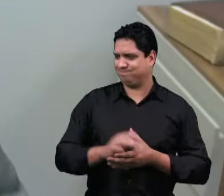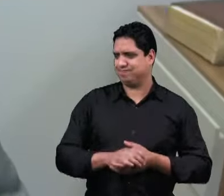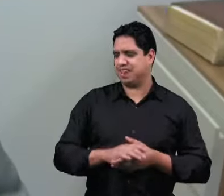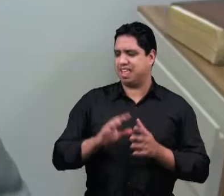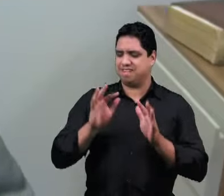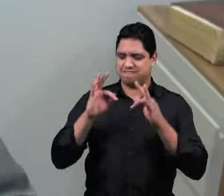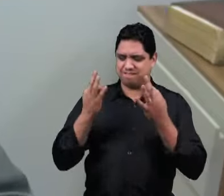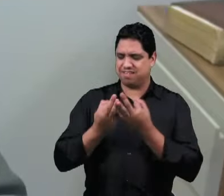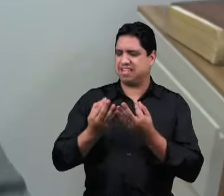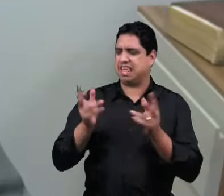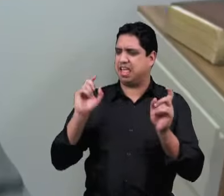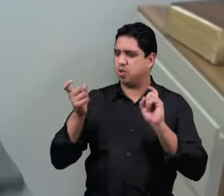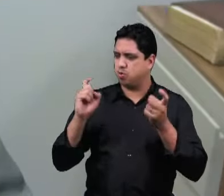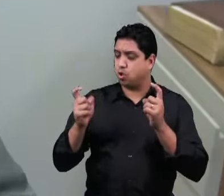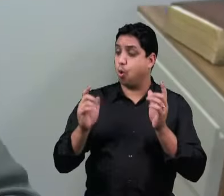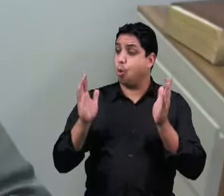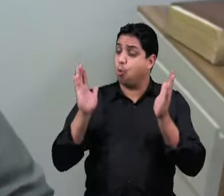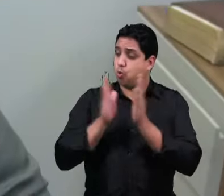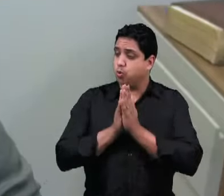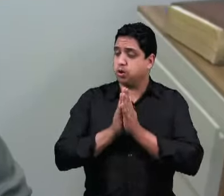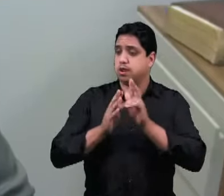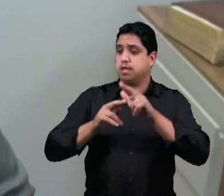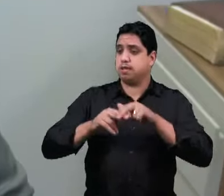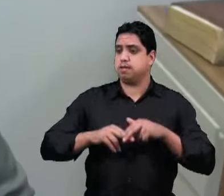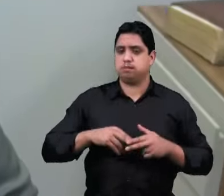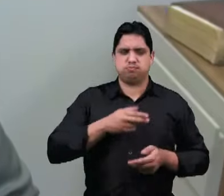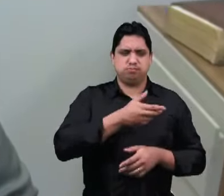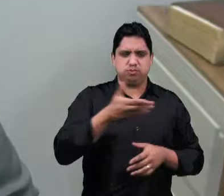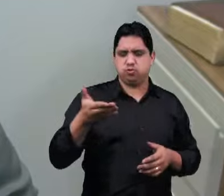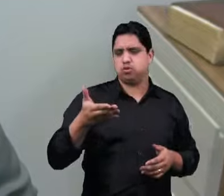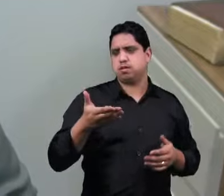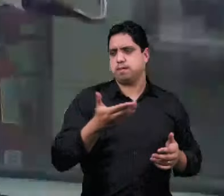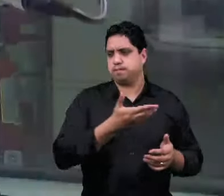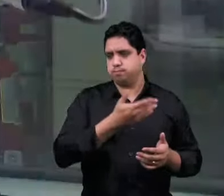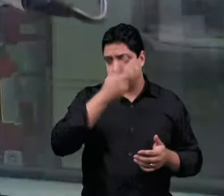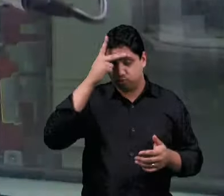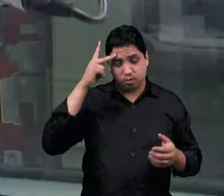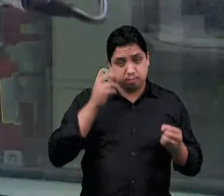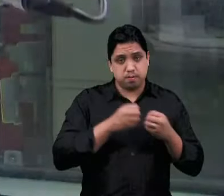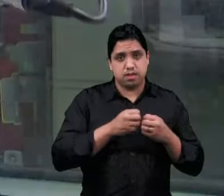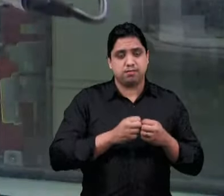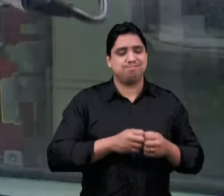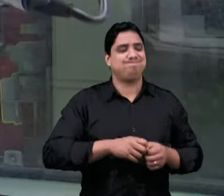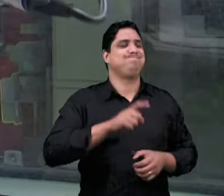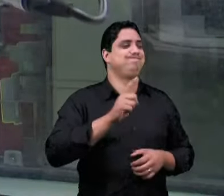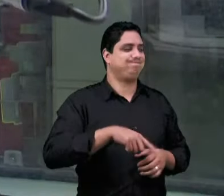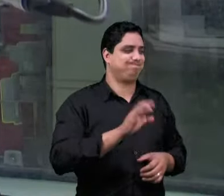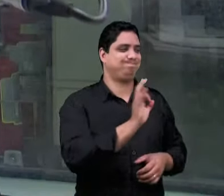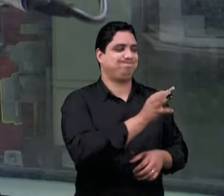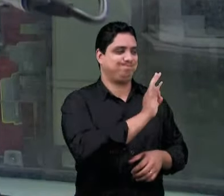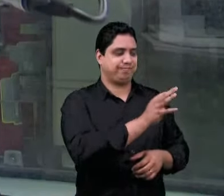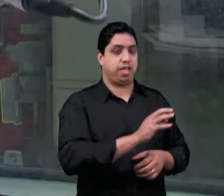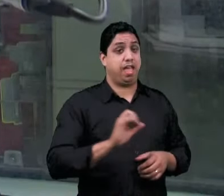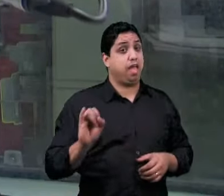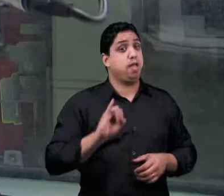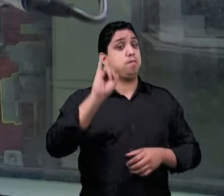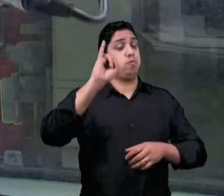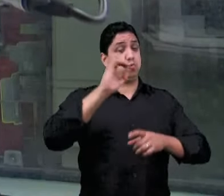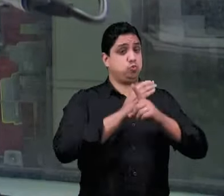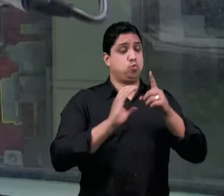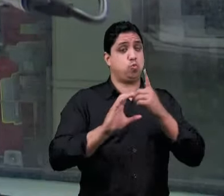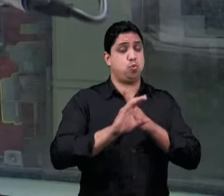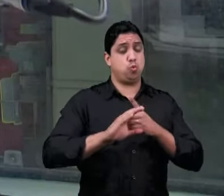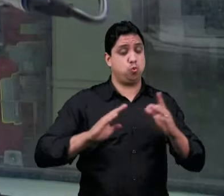família reunida, orando pelos seus entes queridos. É muito importante o culto no lar. É